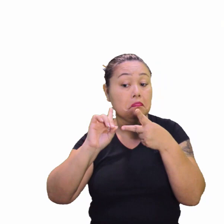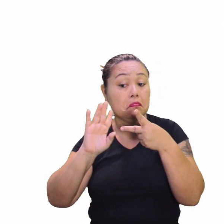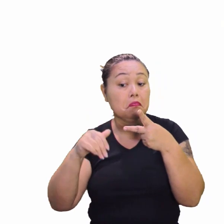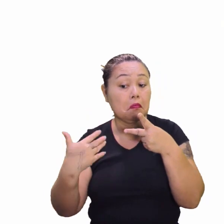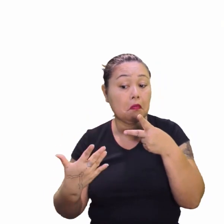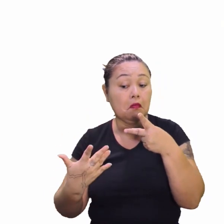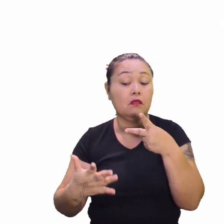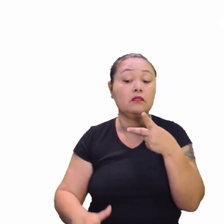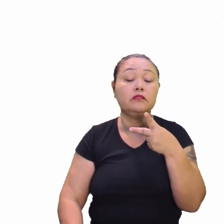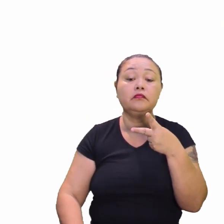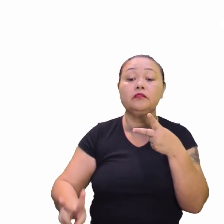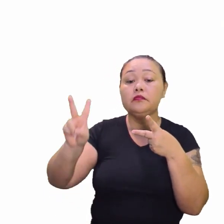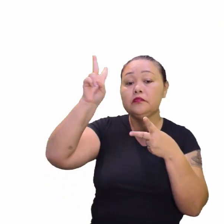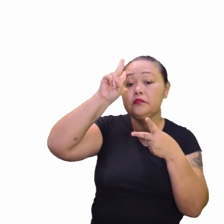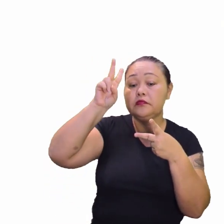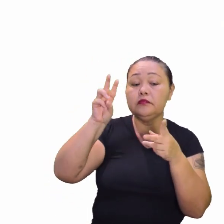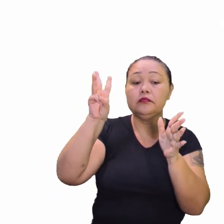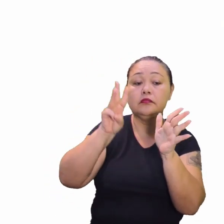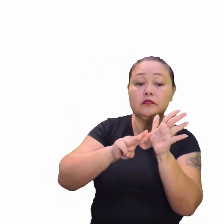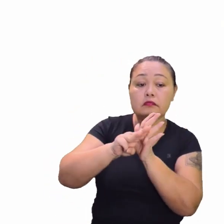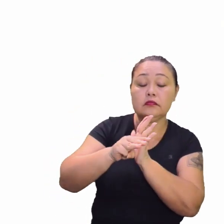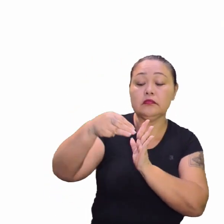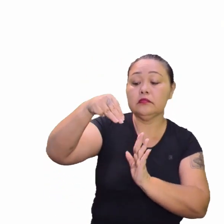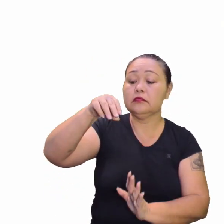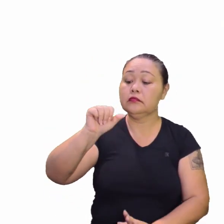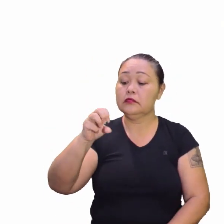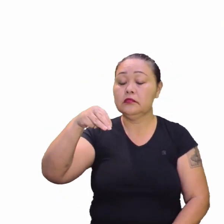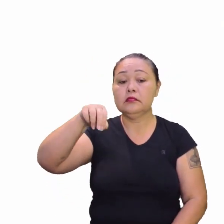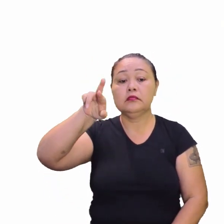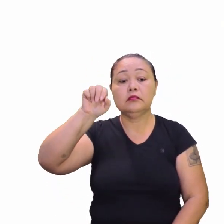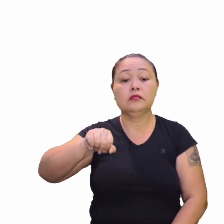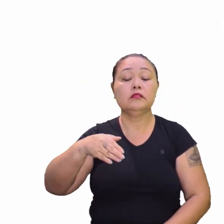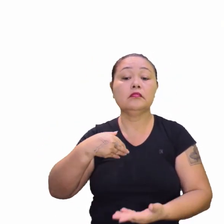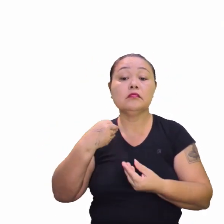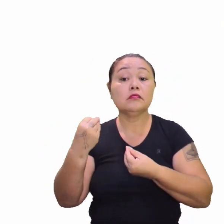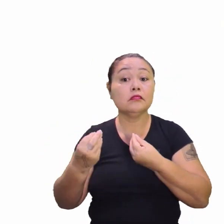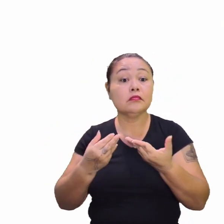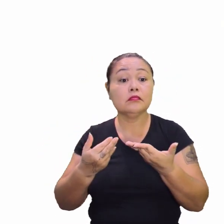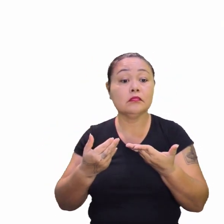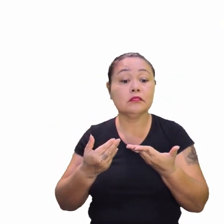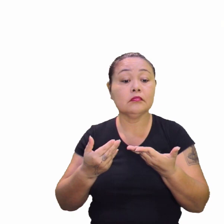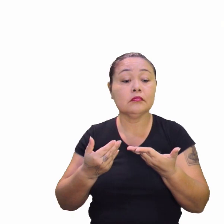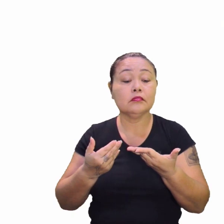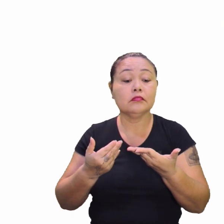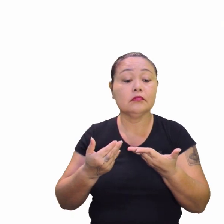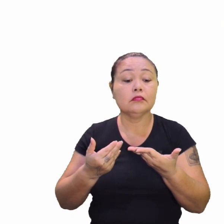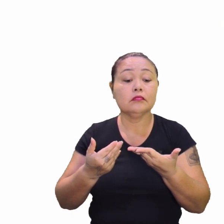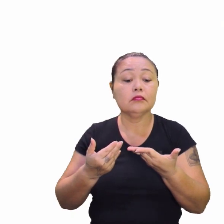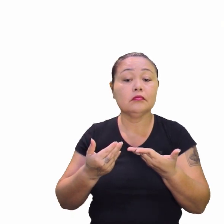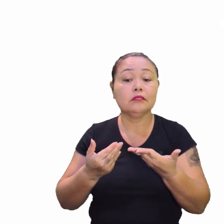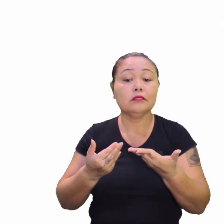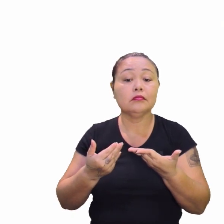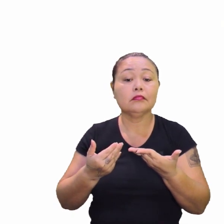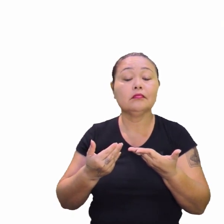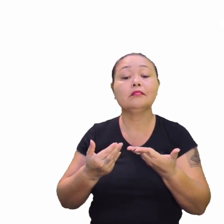Beleza? Exatamente. Historicamente, os rios Madeira e Mamoré serviam de